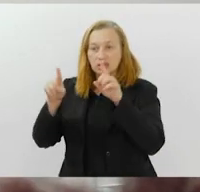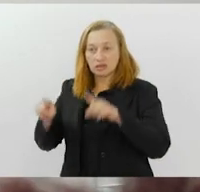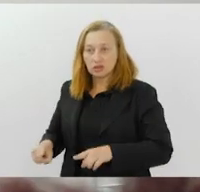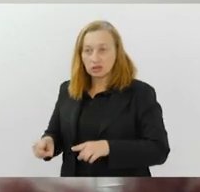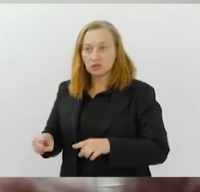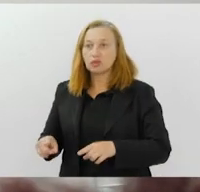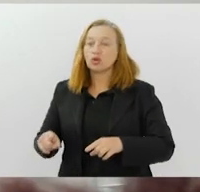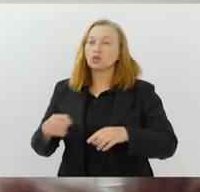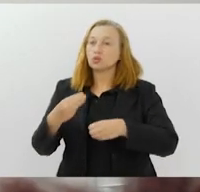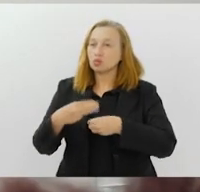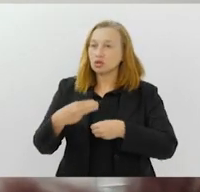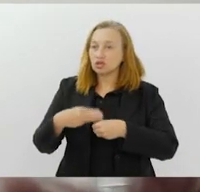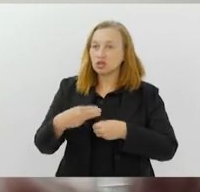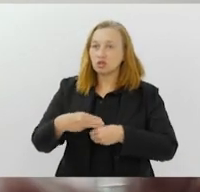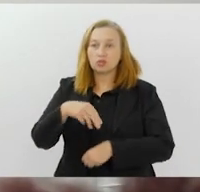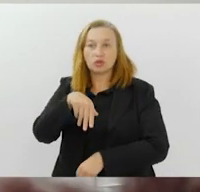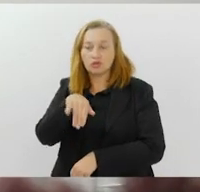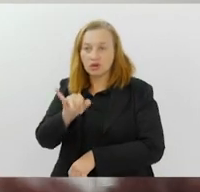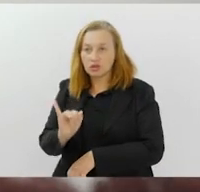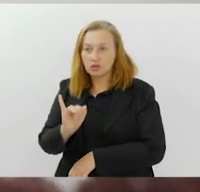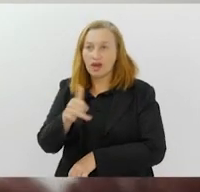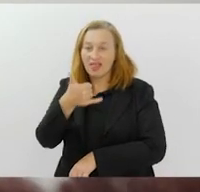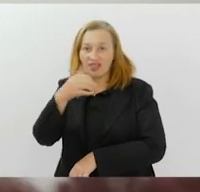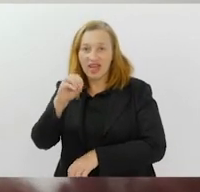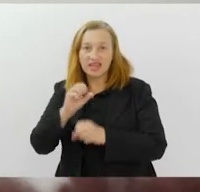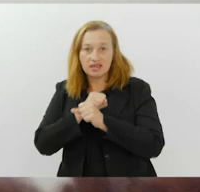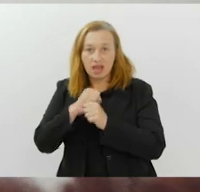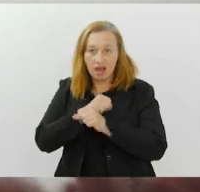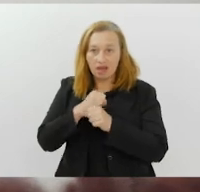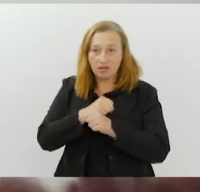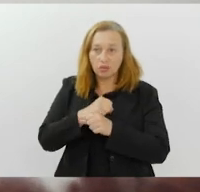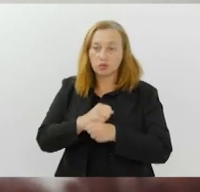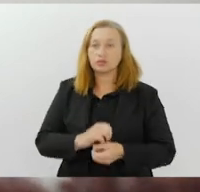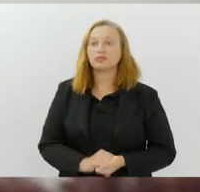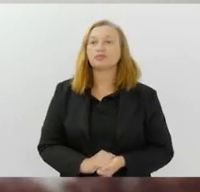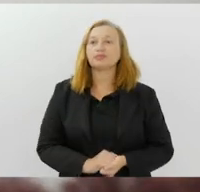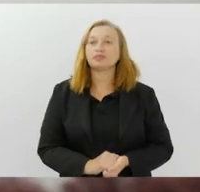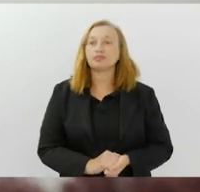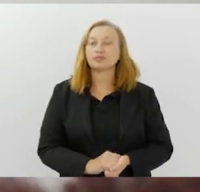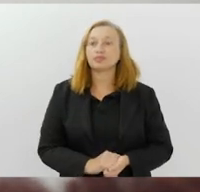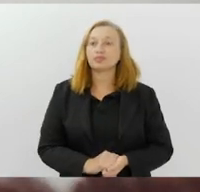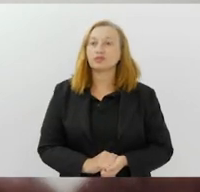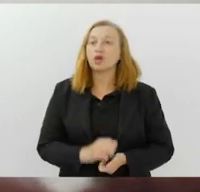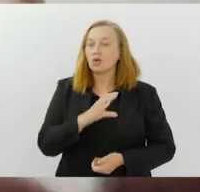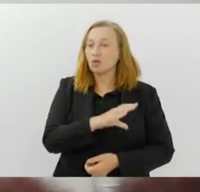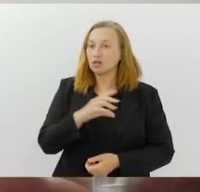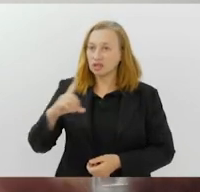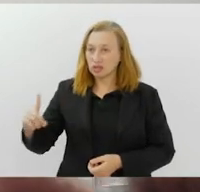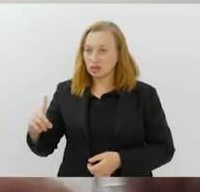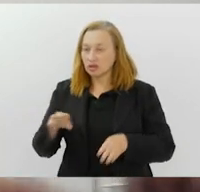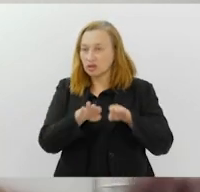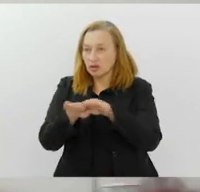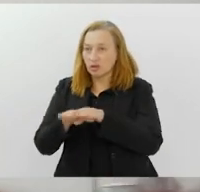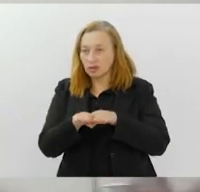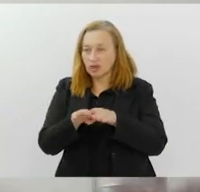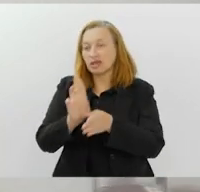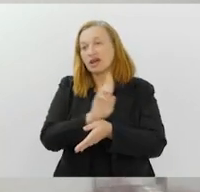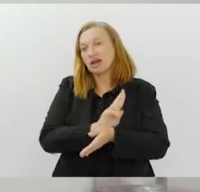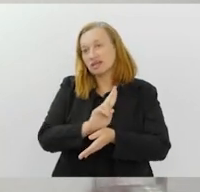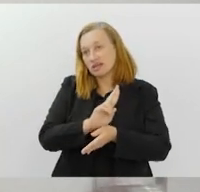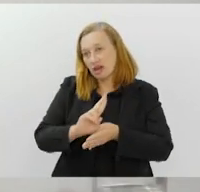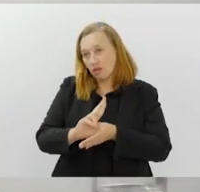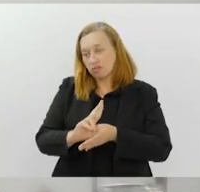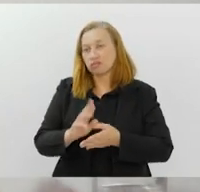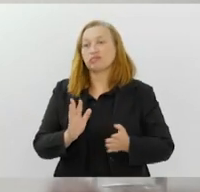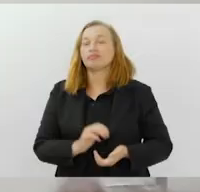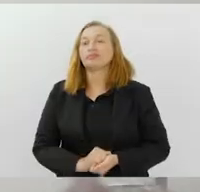MP de nov Iguaçu há 10 anos Atualmente como coordenadora de promoção de igualdade racial